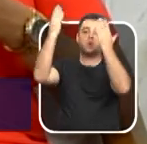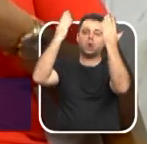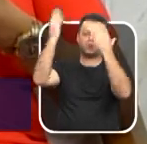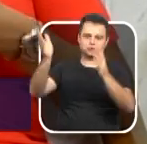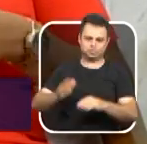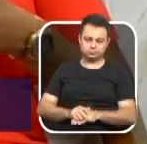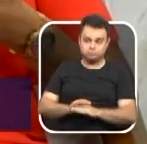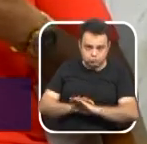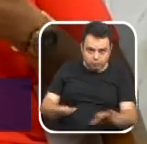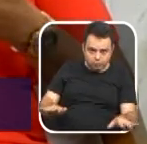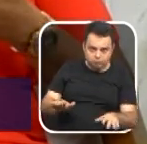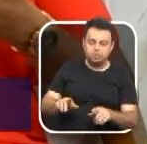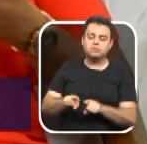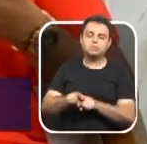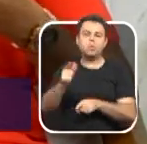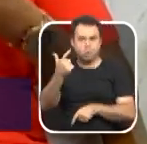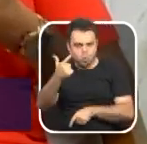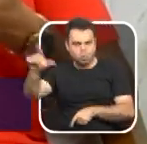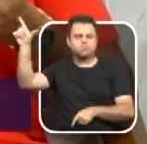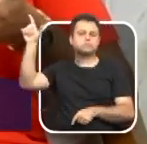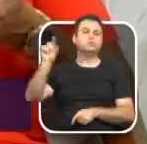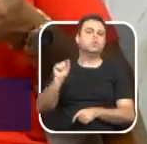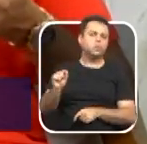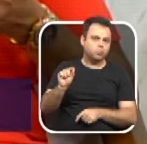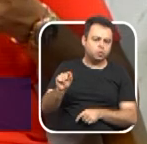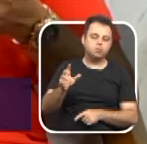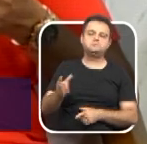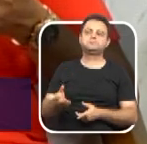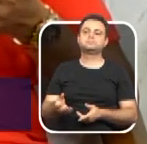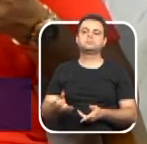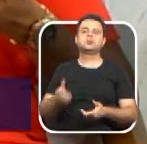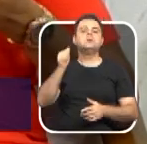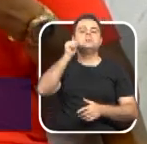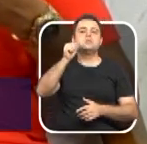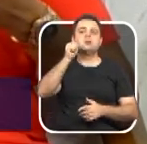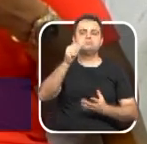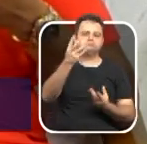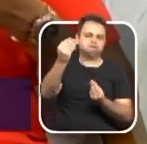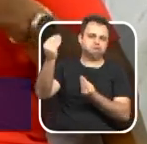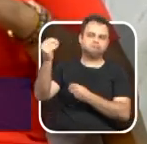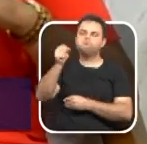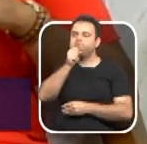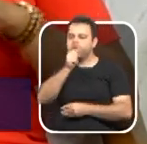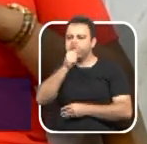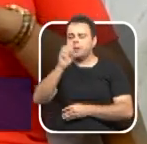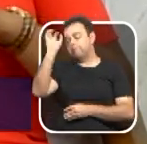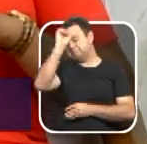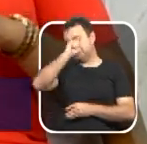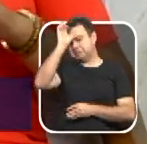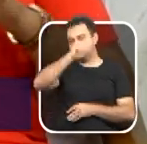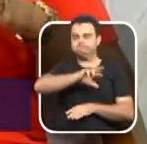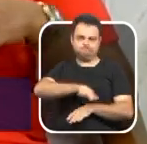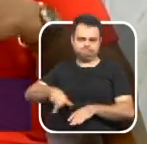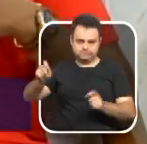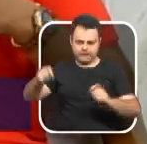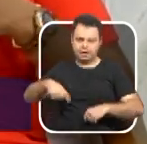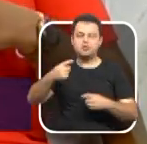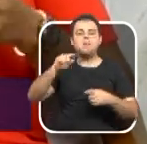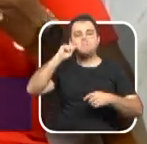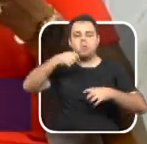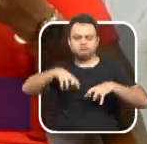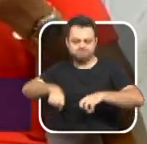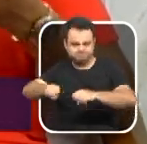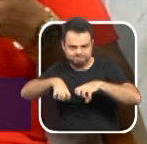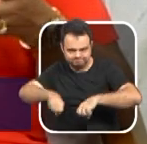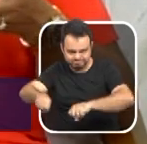idosas aprenderem panificação, salão, escova, unha. As crianças podem